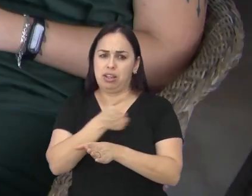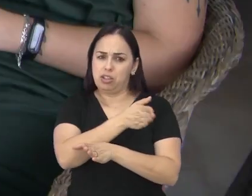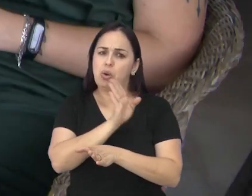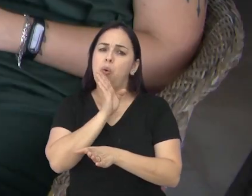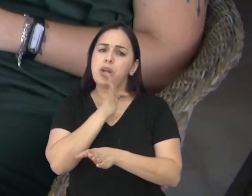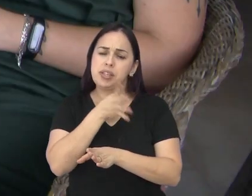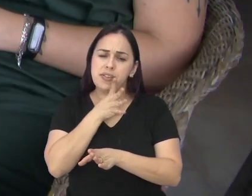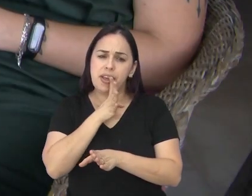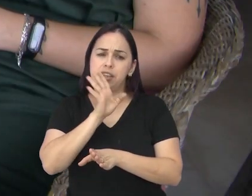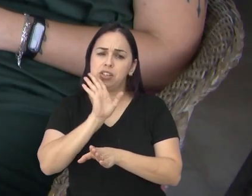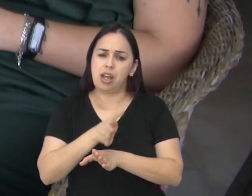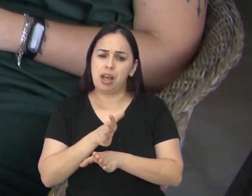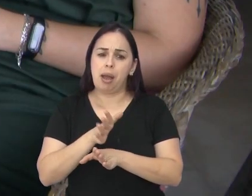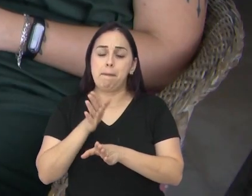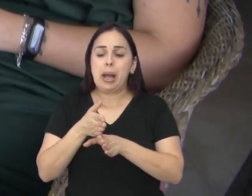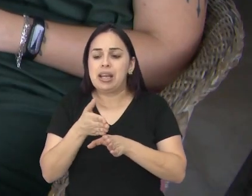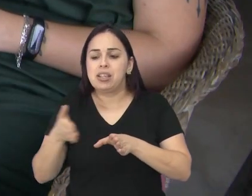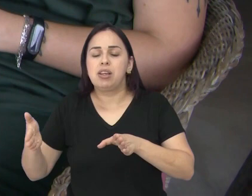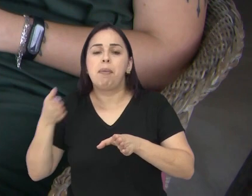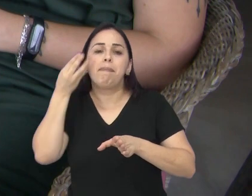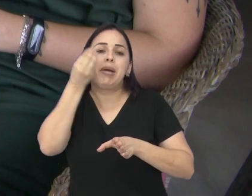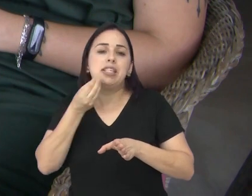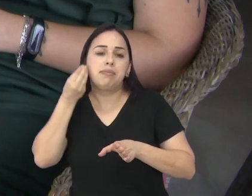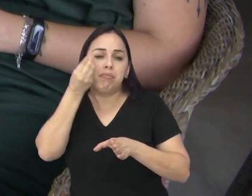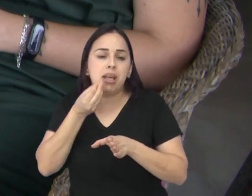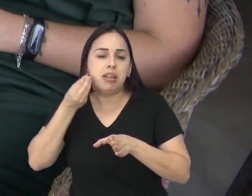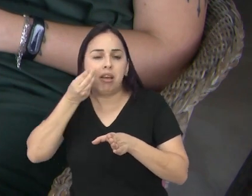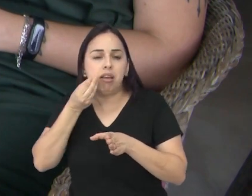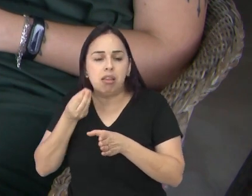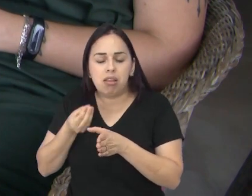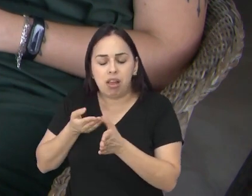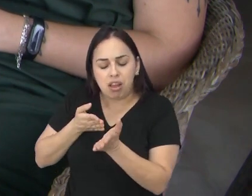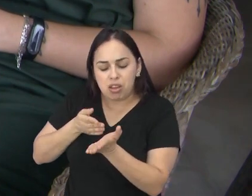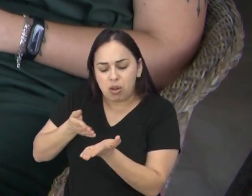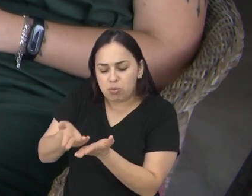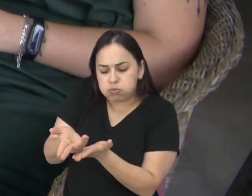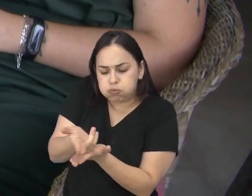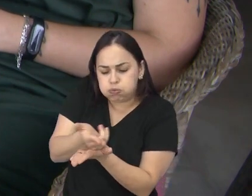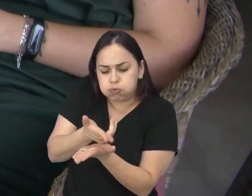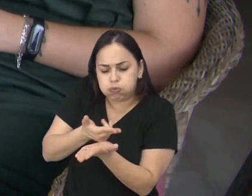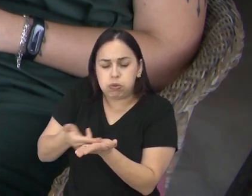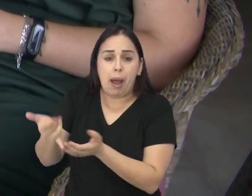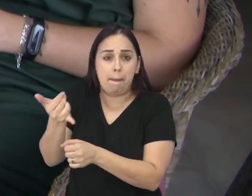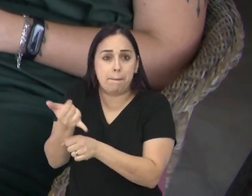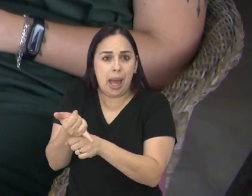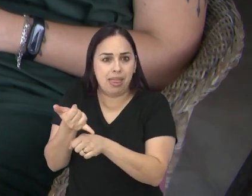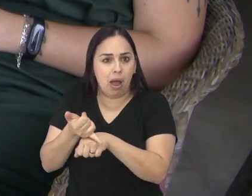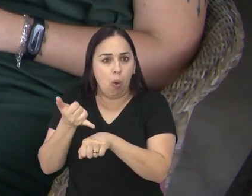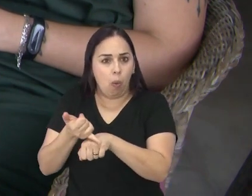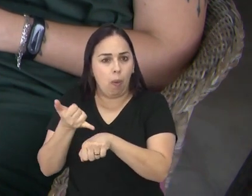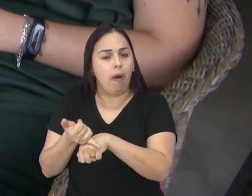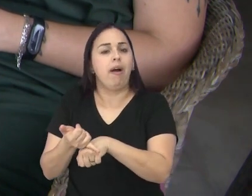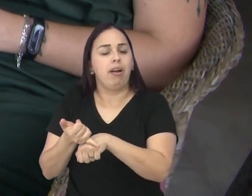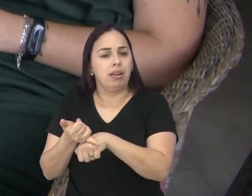ter conhecido a experiência de se fazer a gravura, desde dessa